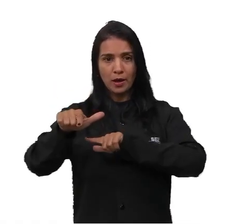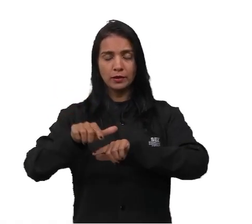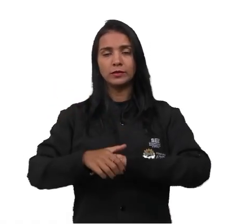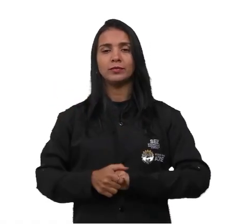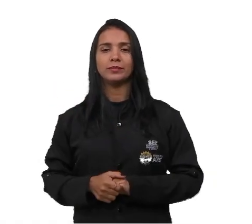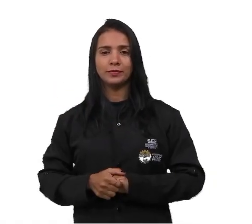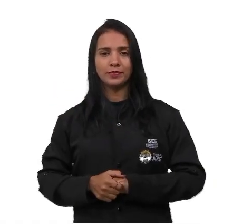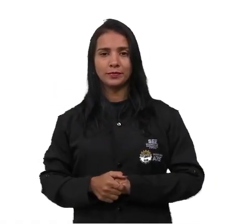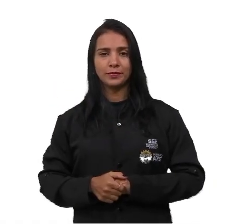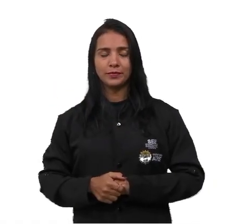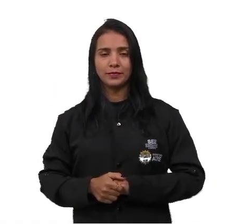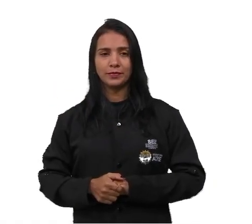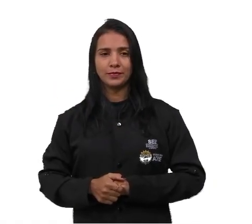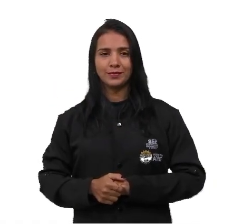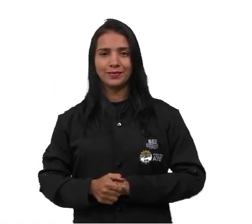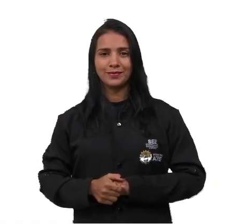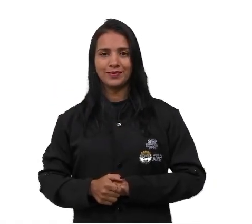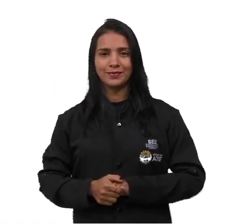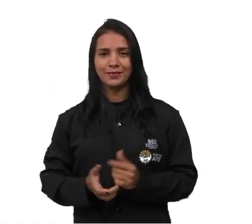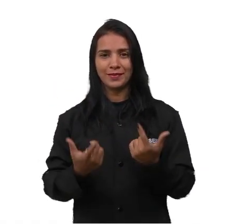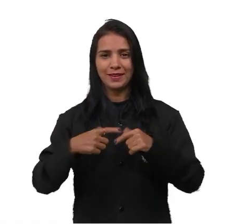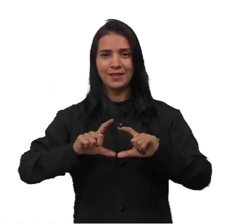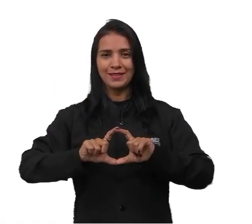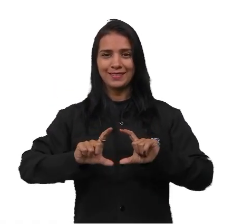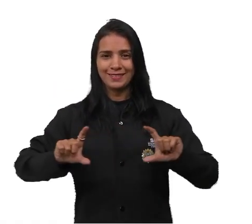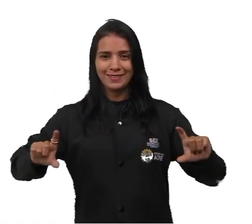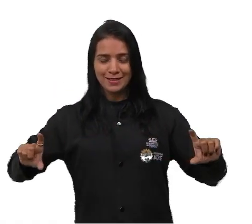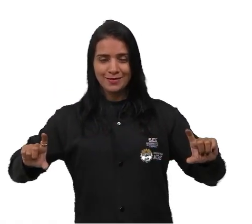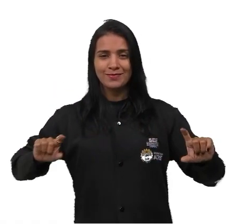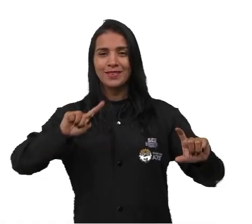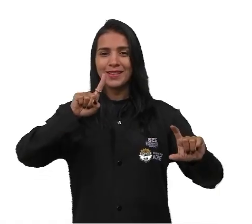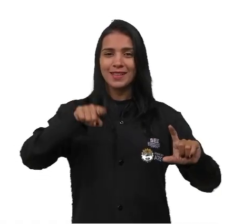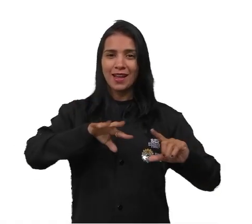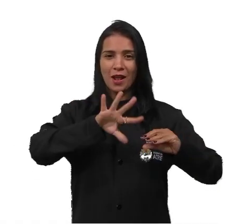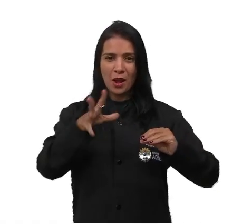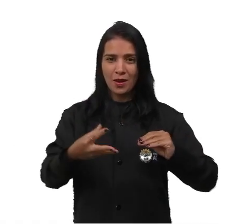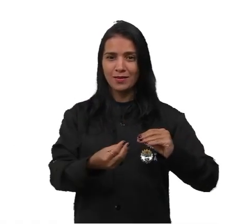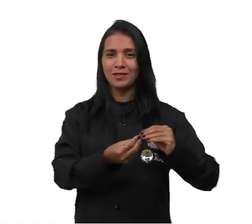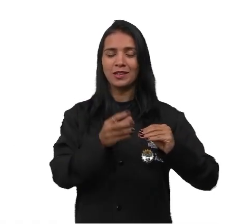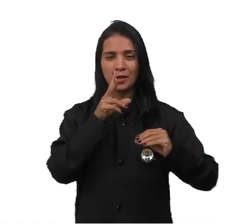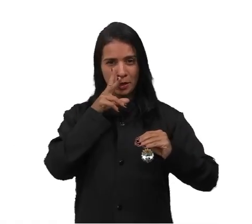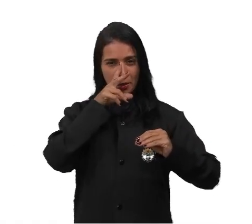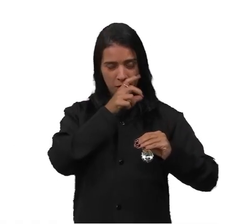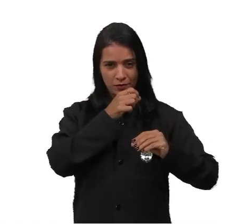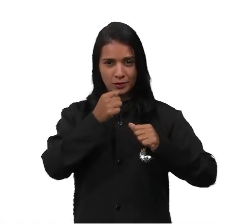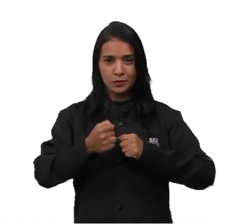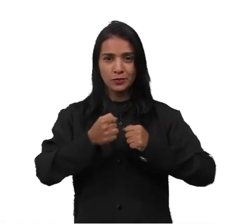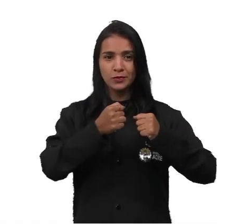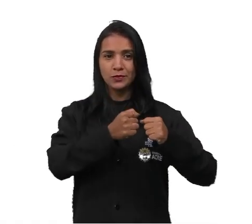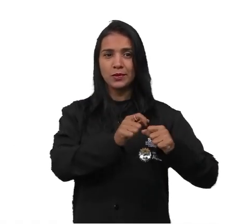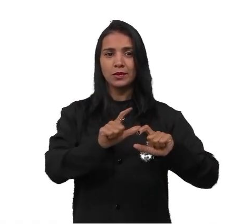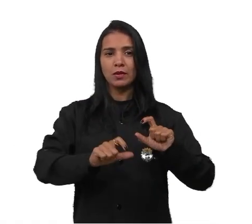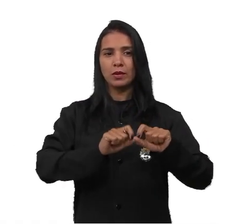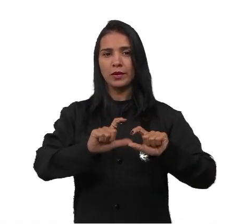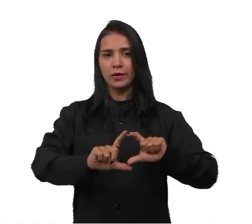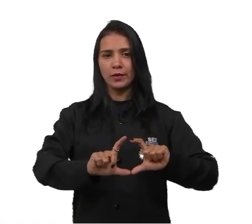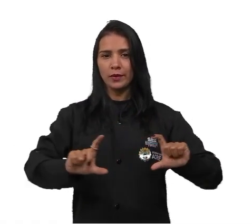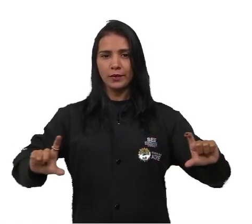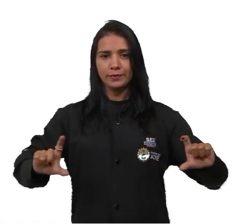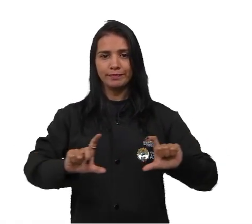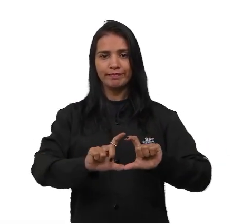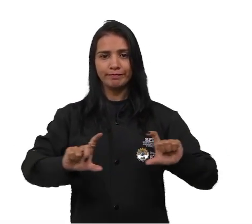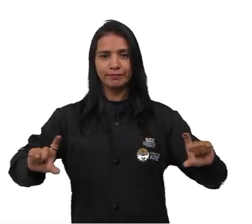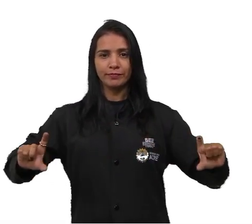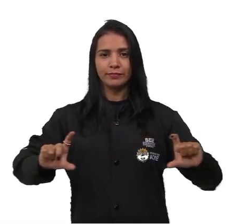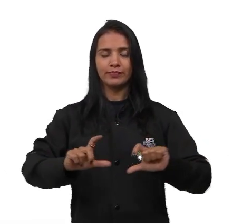vocês. E para endossar ainda mais um comentário feito, bem na parte inferior do